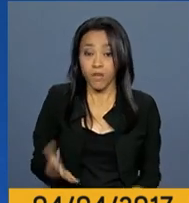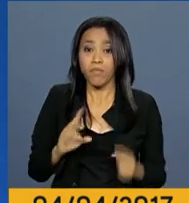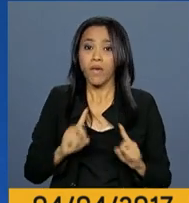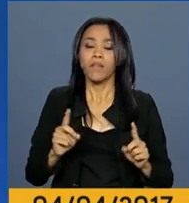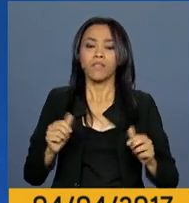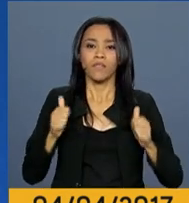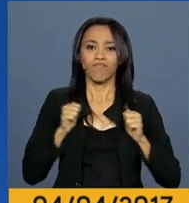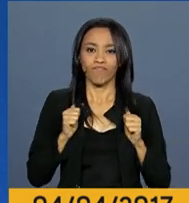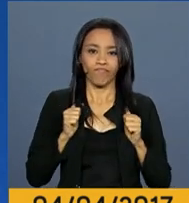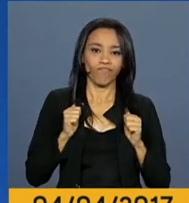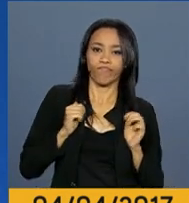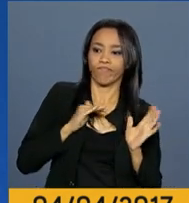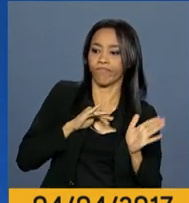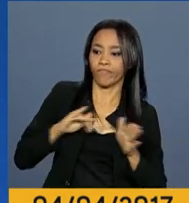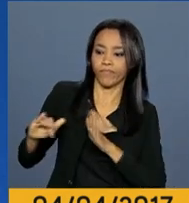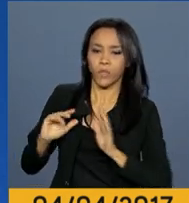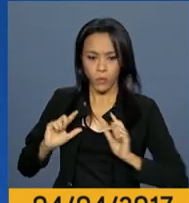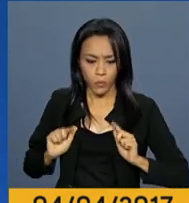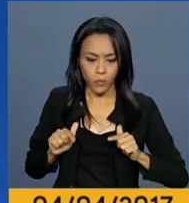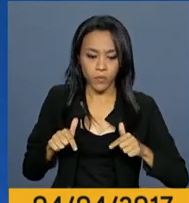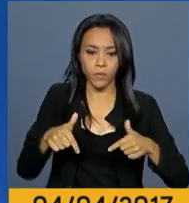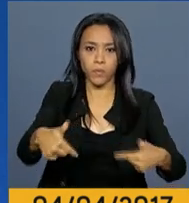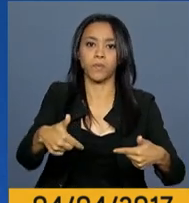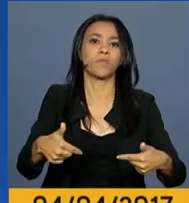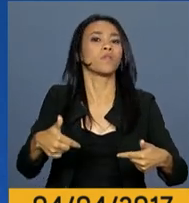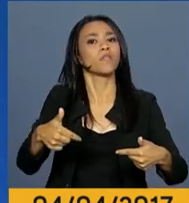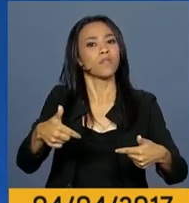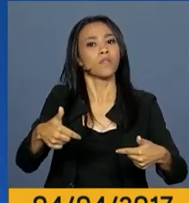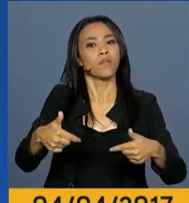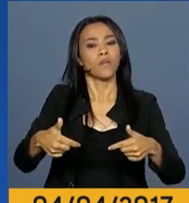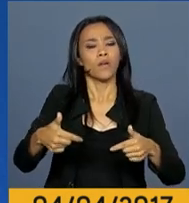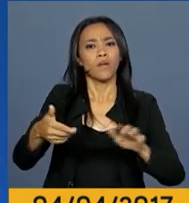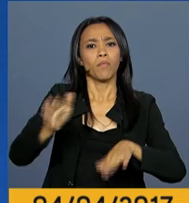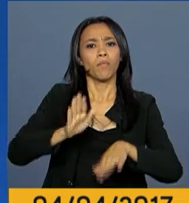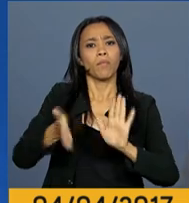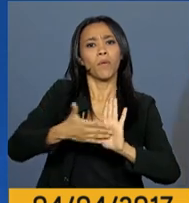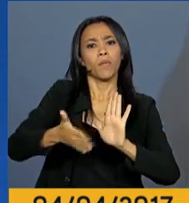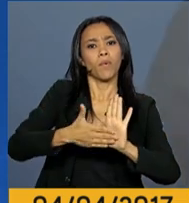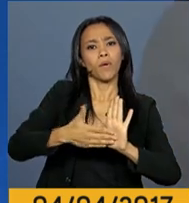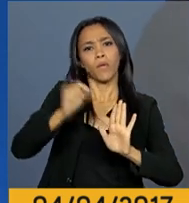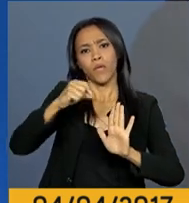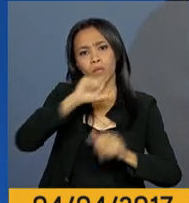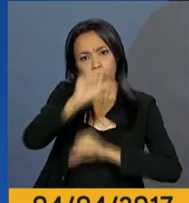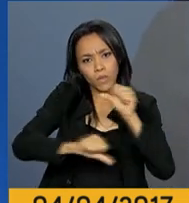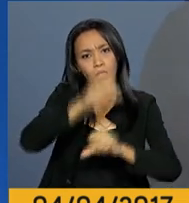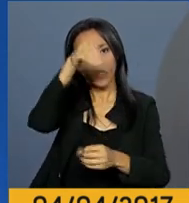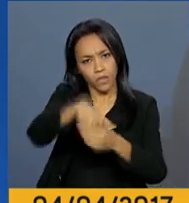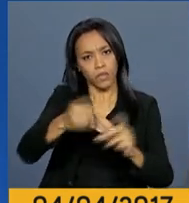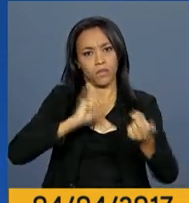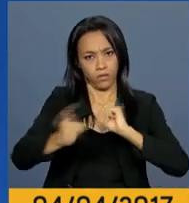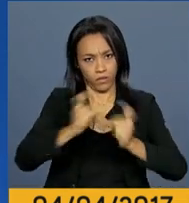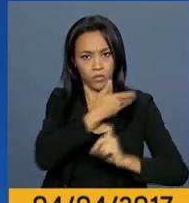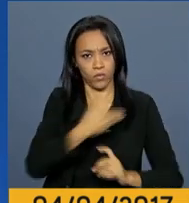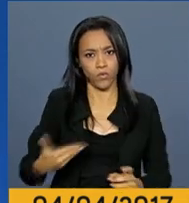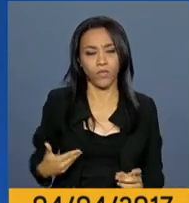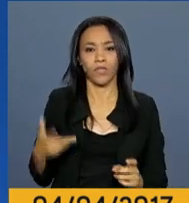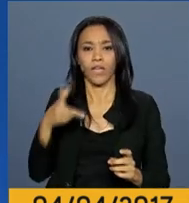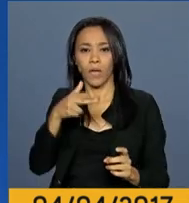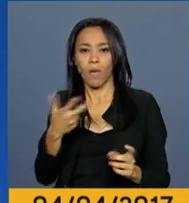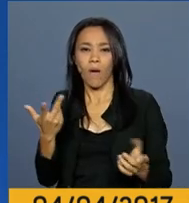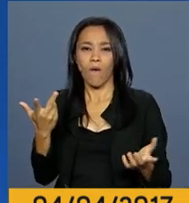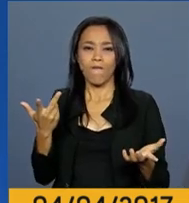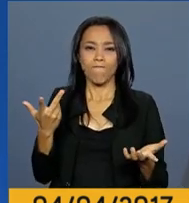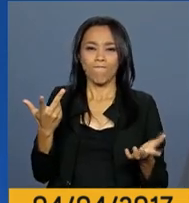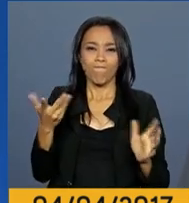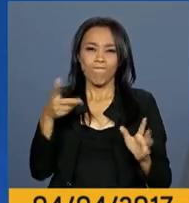de conforto impõe mudanças na gestão pública para cortar gordura e